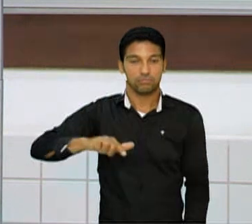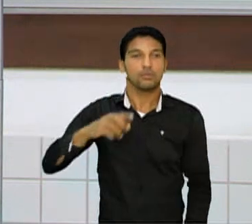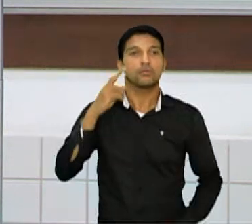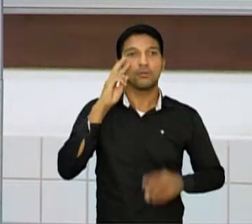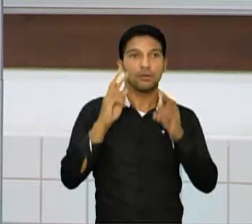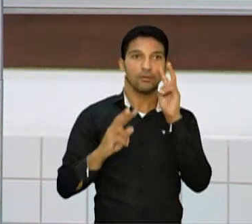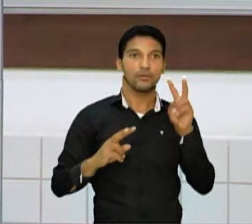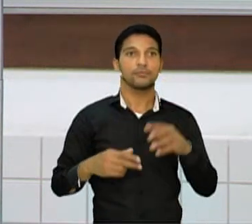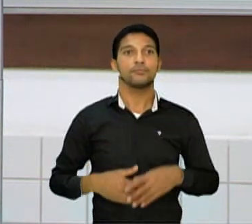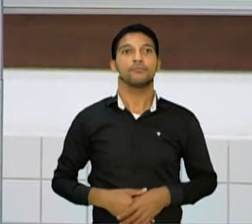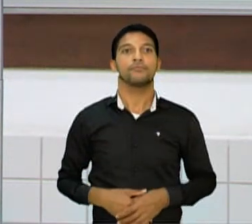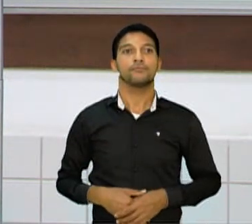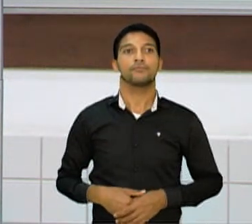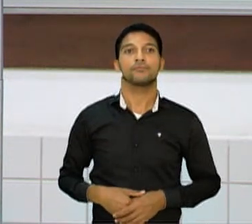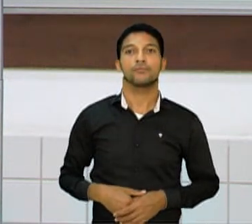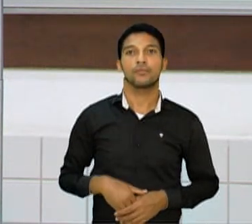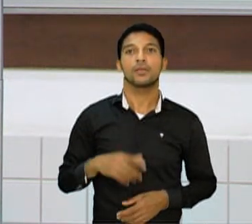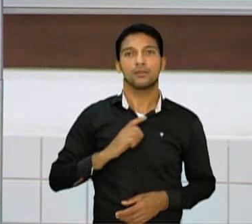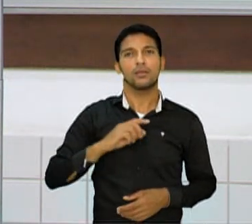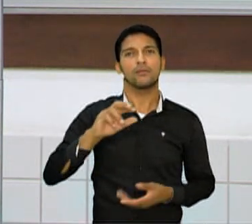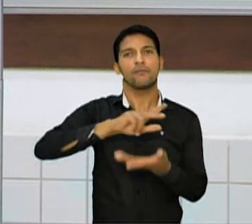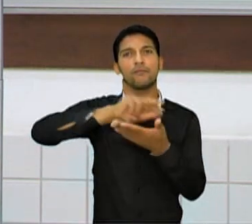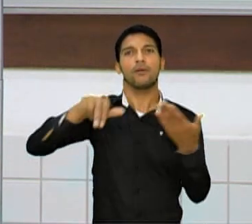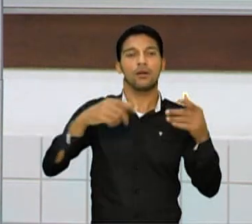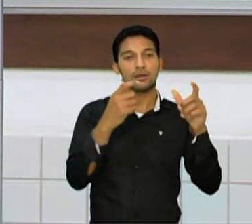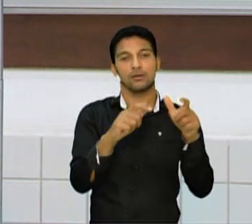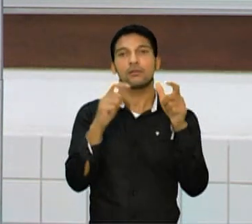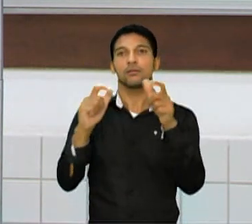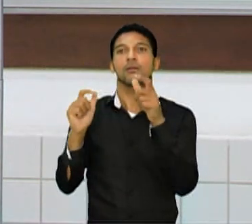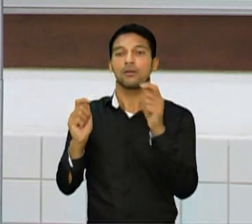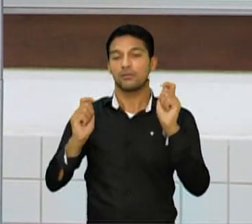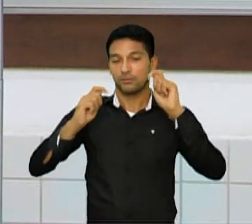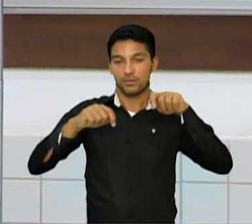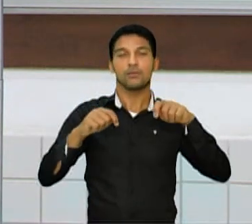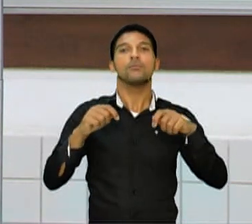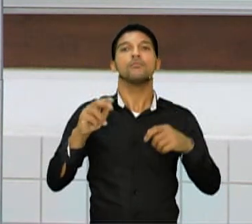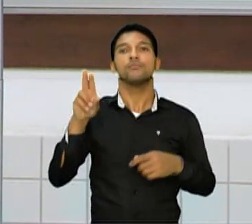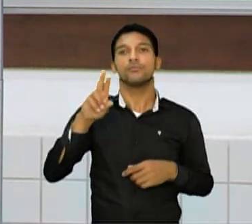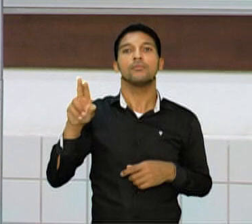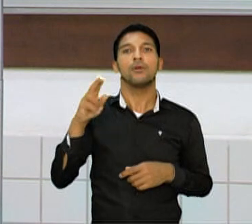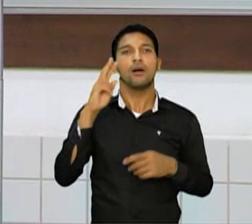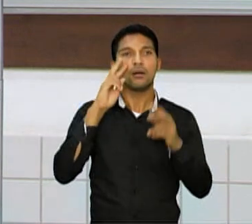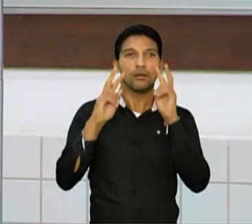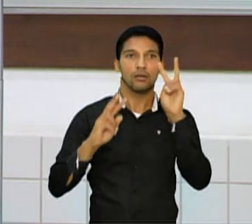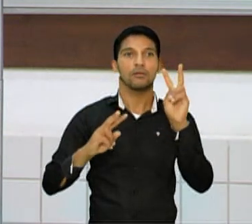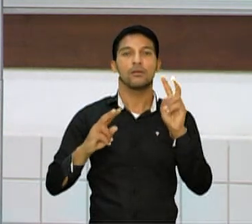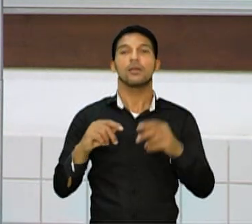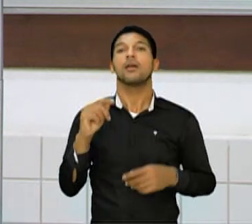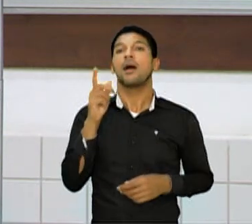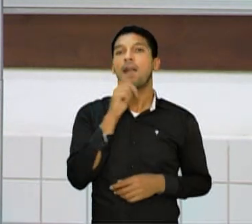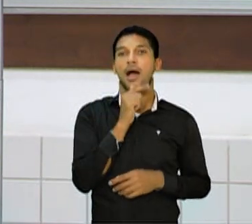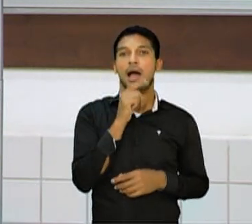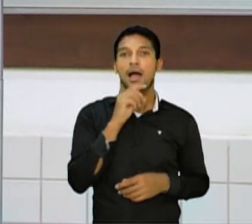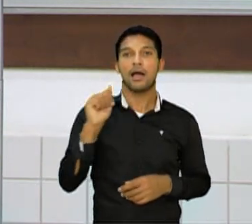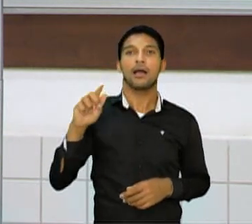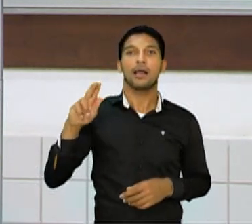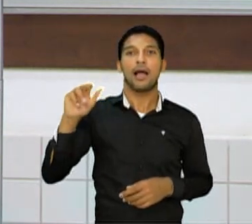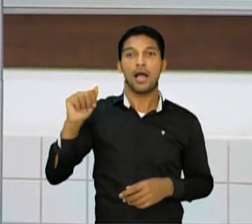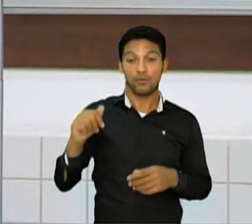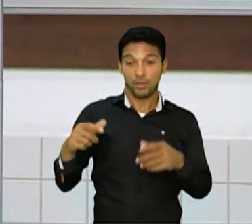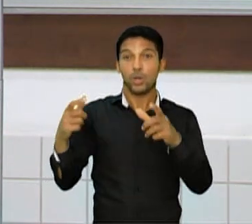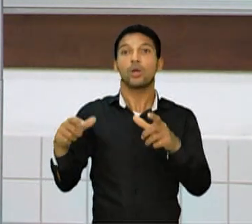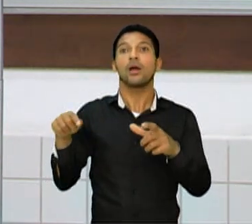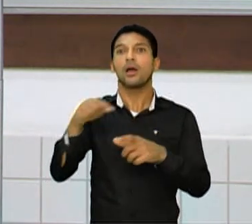território, mas existem em várias outras localidades e podem ser utilizadas. Então, a água em uma jazida,